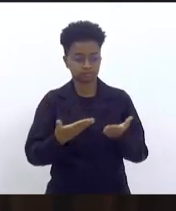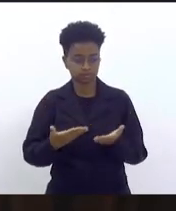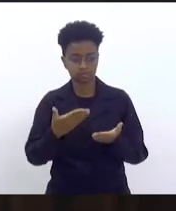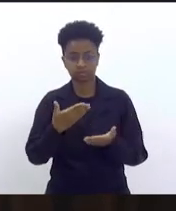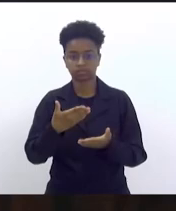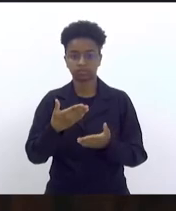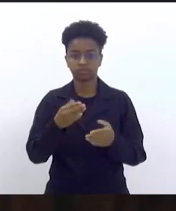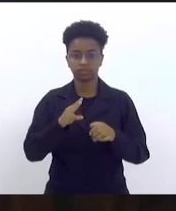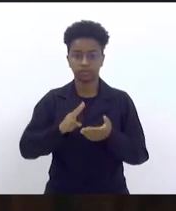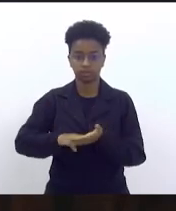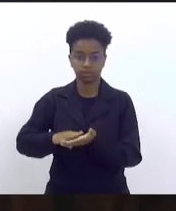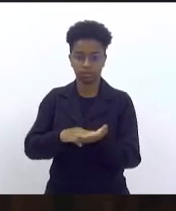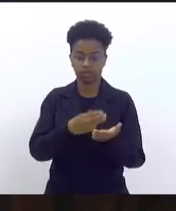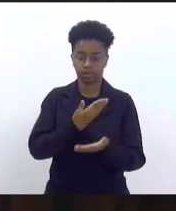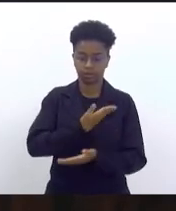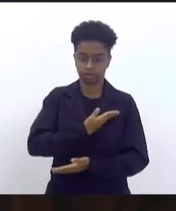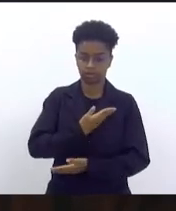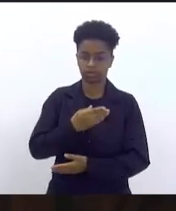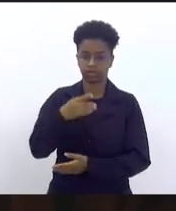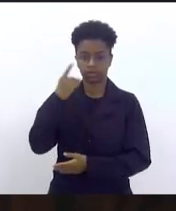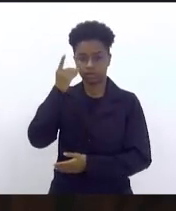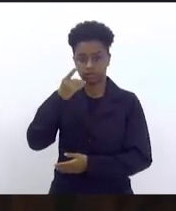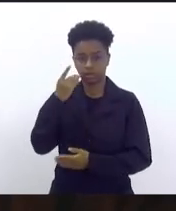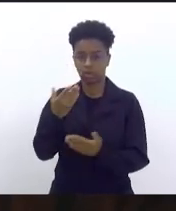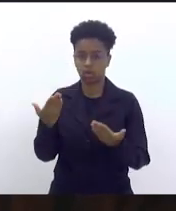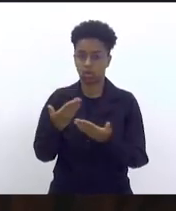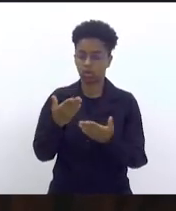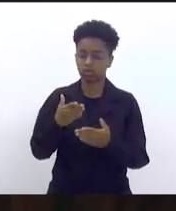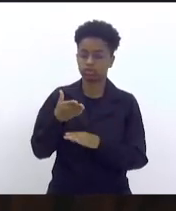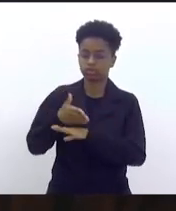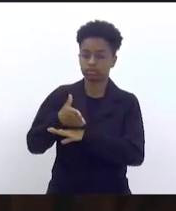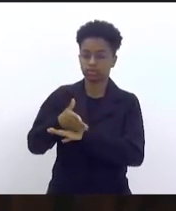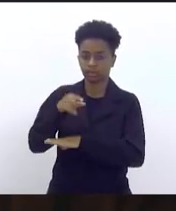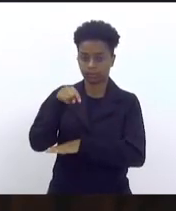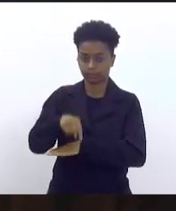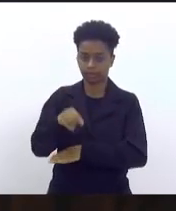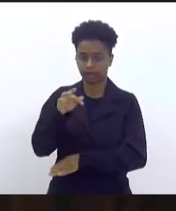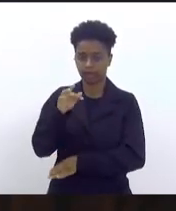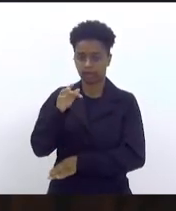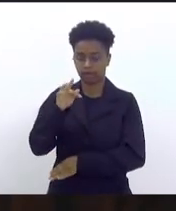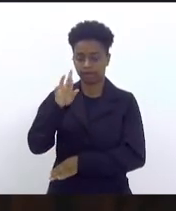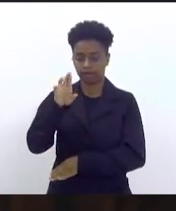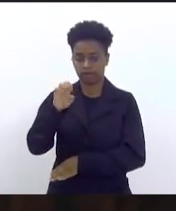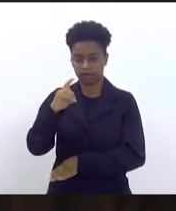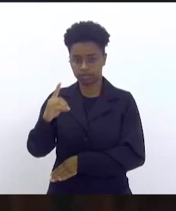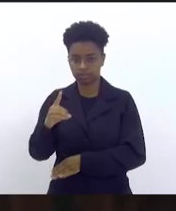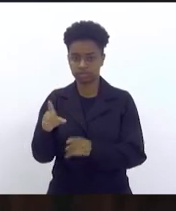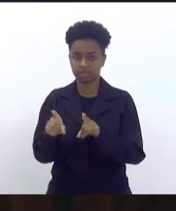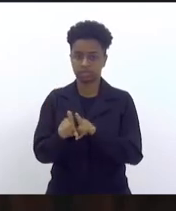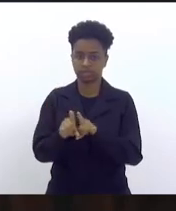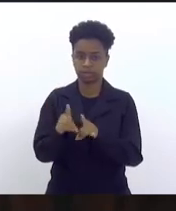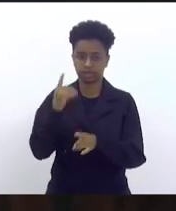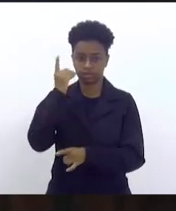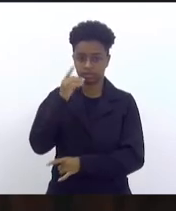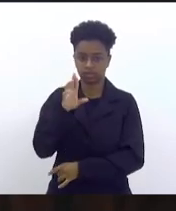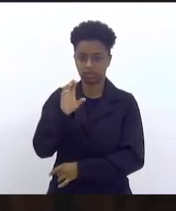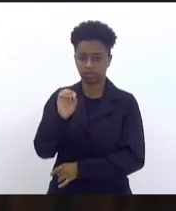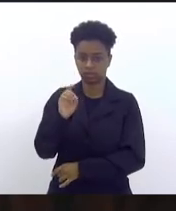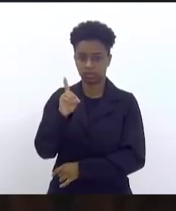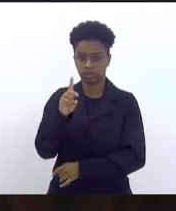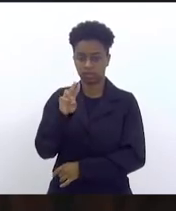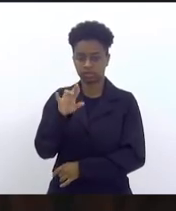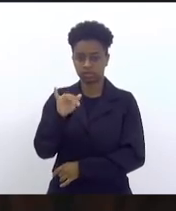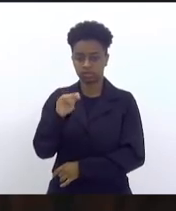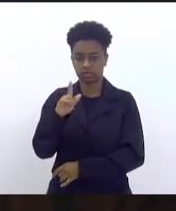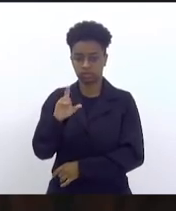nobres membros colegas deputados que hoje se faz presente nesta audiência tanto Fred Pacheco como também Deputado Rodrigo Amorim como